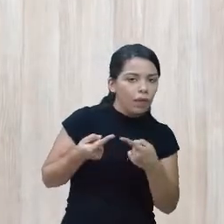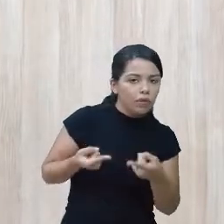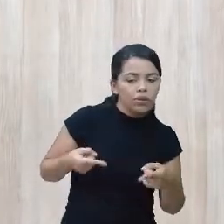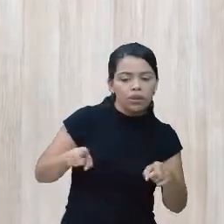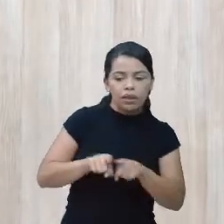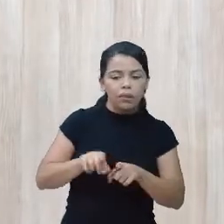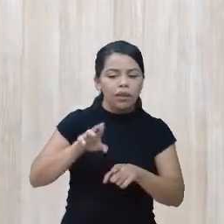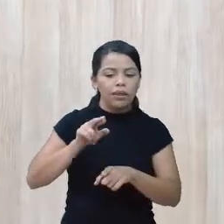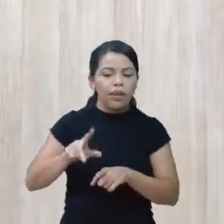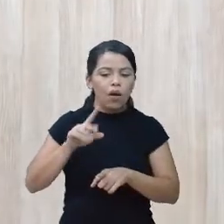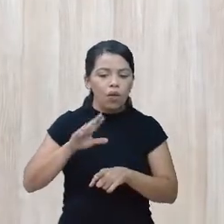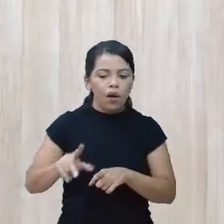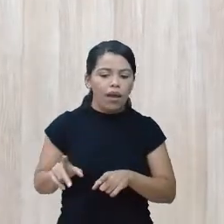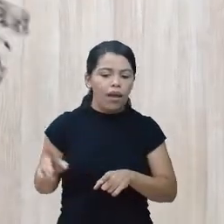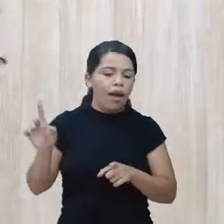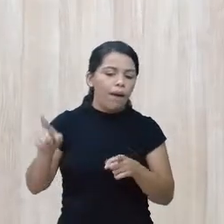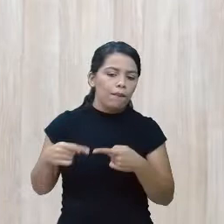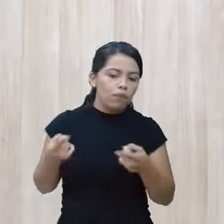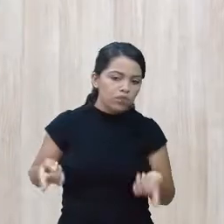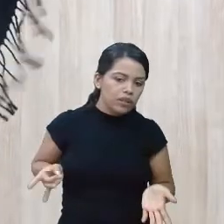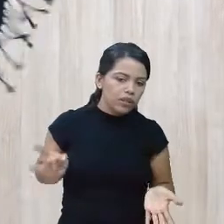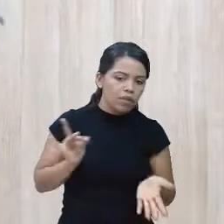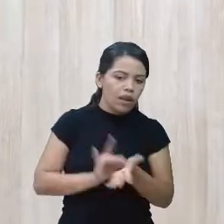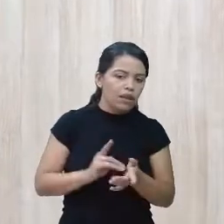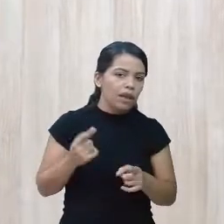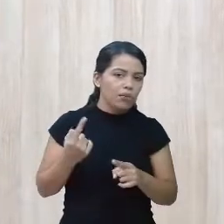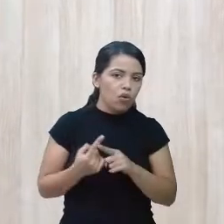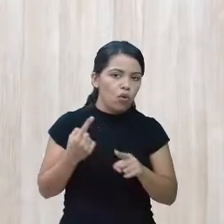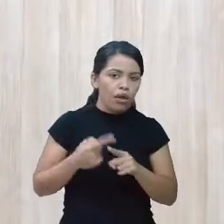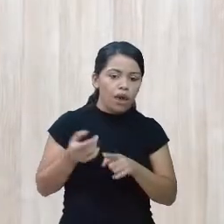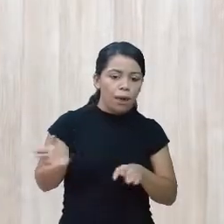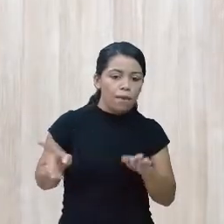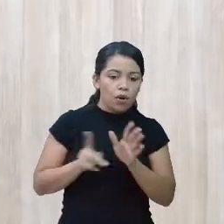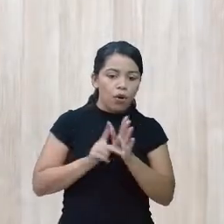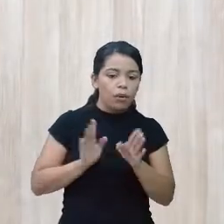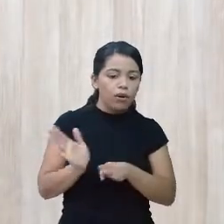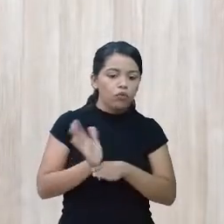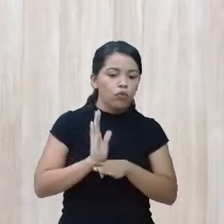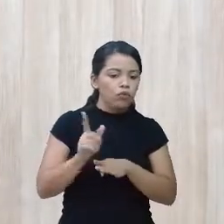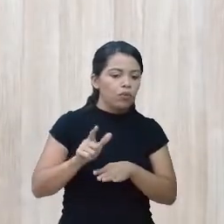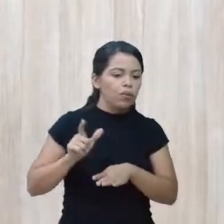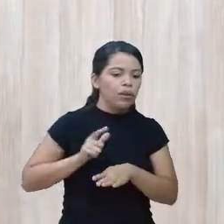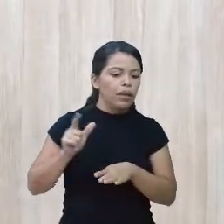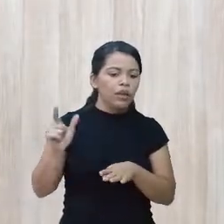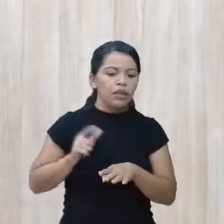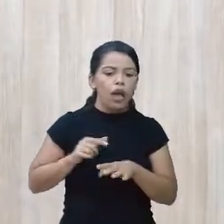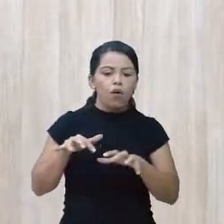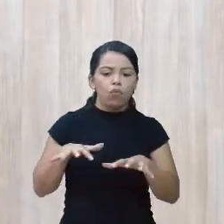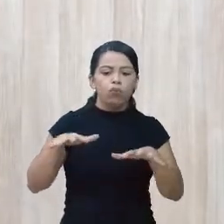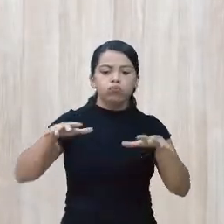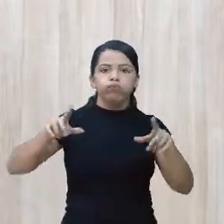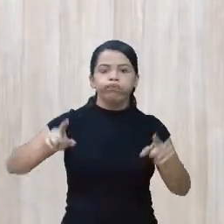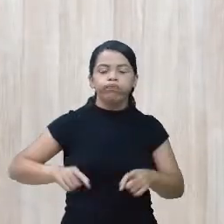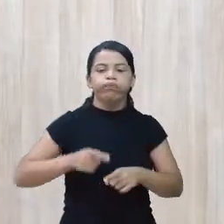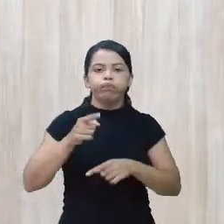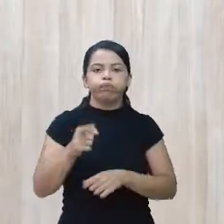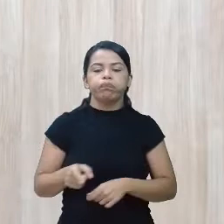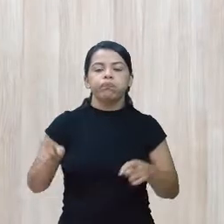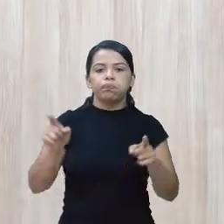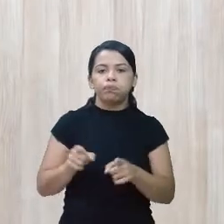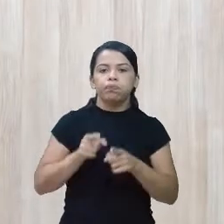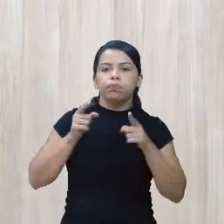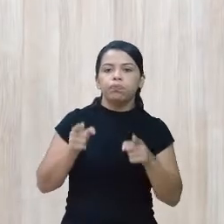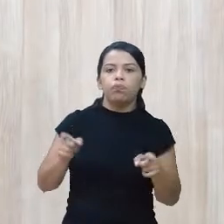filme. A versão que está no filme é grandiosa, com orquestra. É maravilhosa, é muito bonito. Tá? Vocês quiserem ver, é uma das músicas